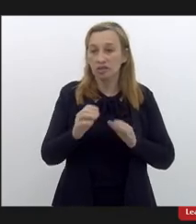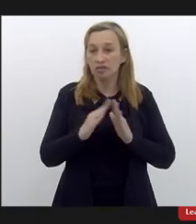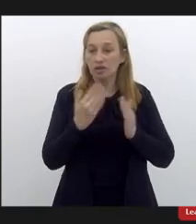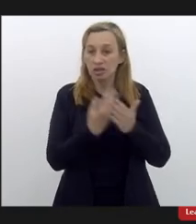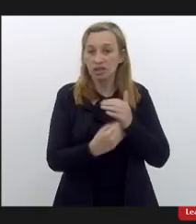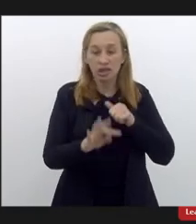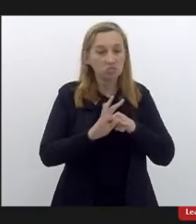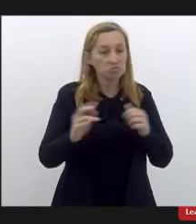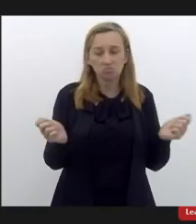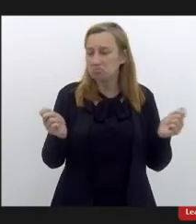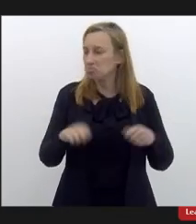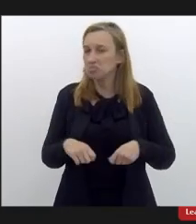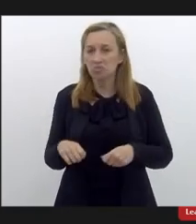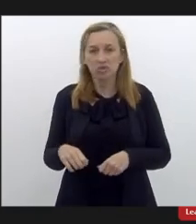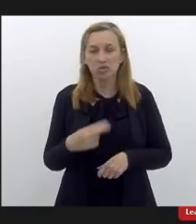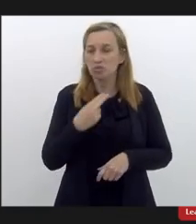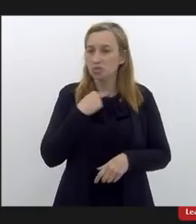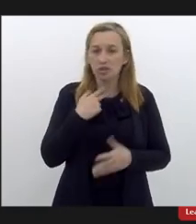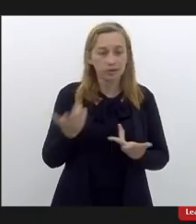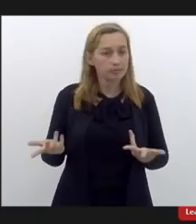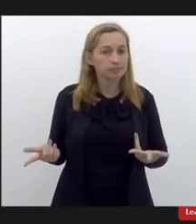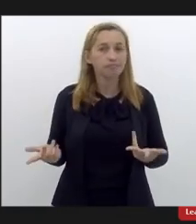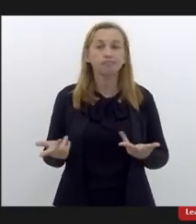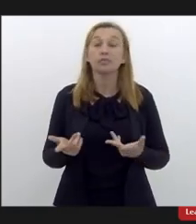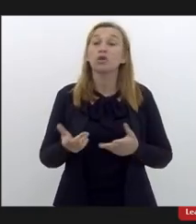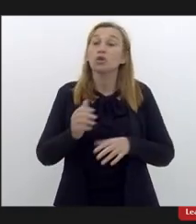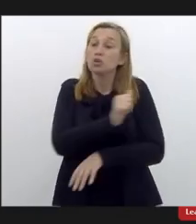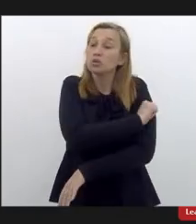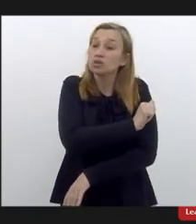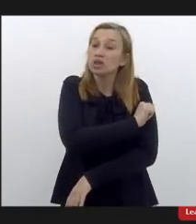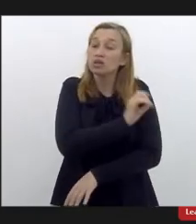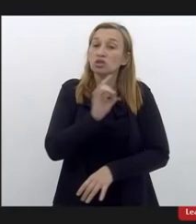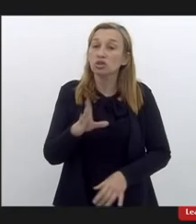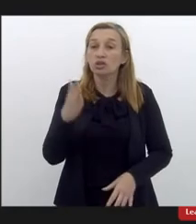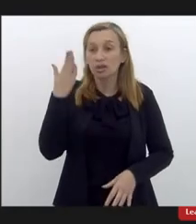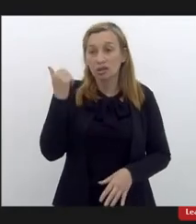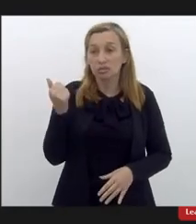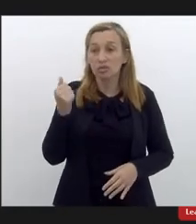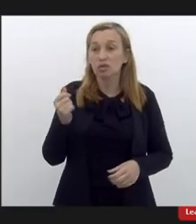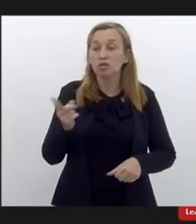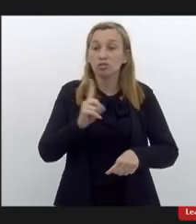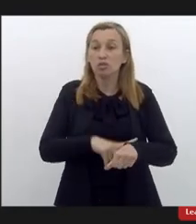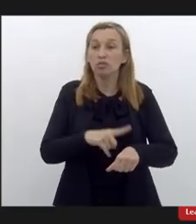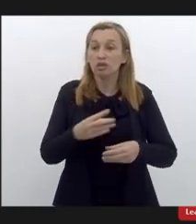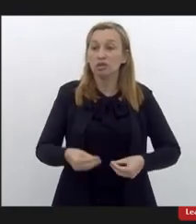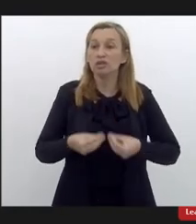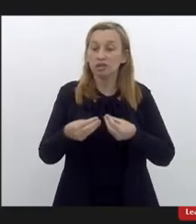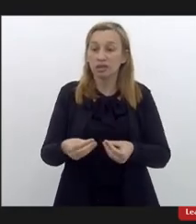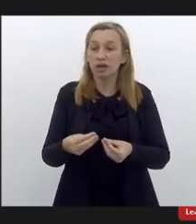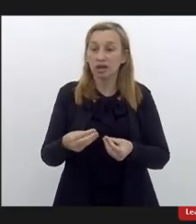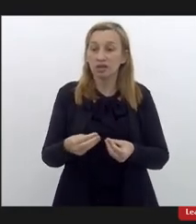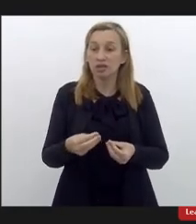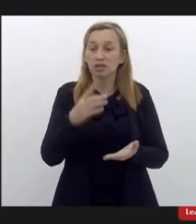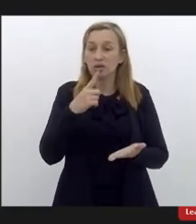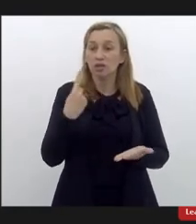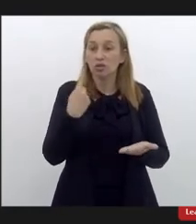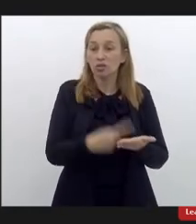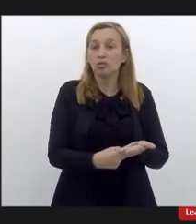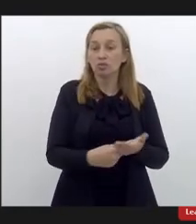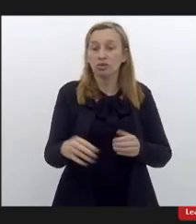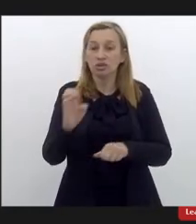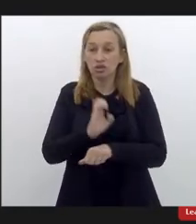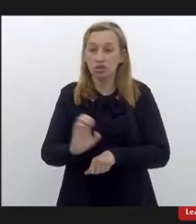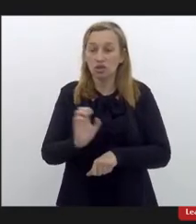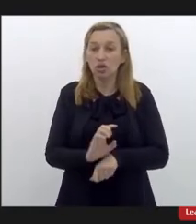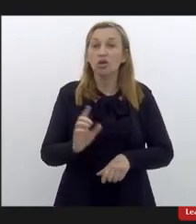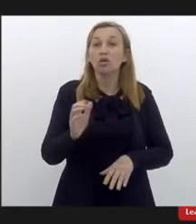ter essa possibilidade de concomitância. E os alunos só ficaram sabendo disso no ato de entrega dos seus termos de compromisso do estágio. Logo,